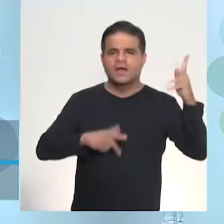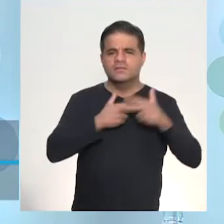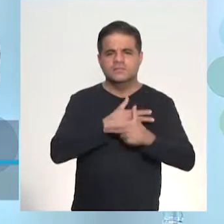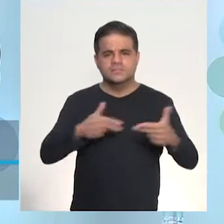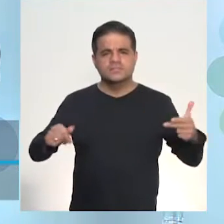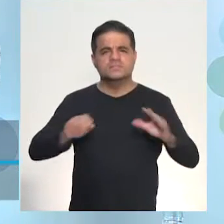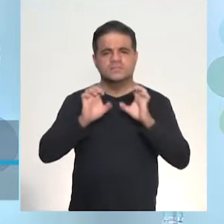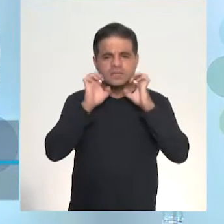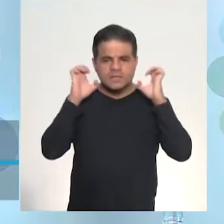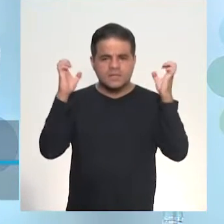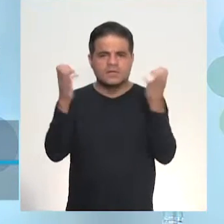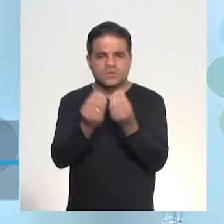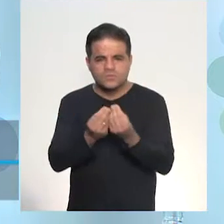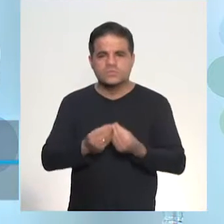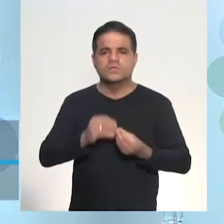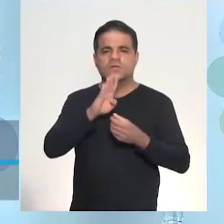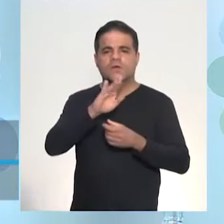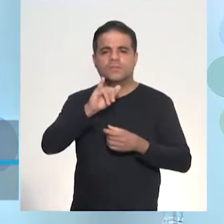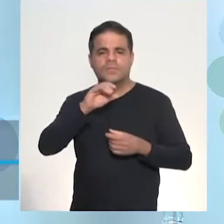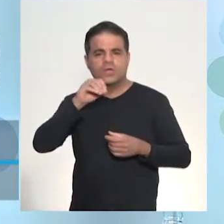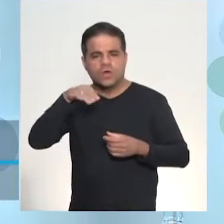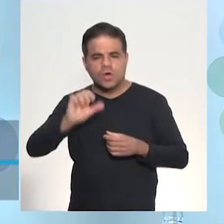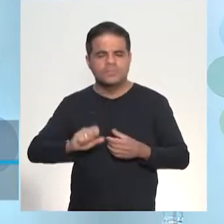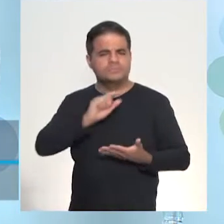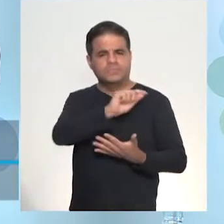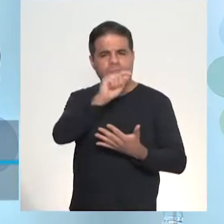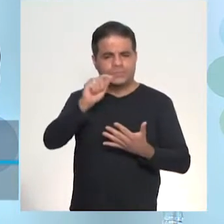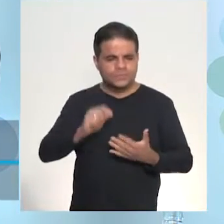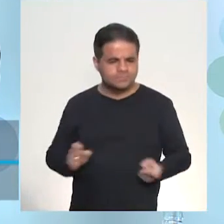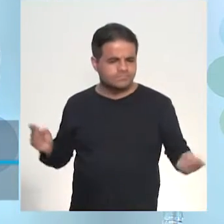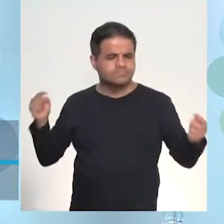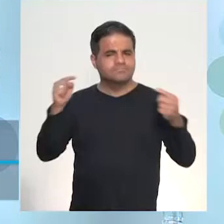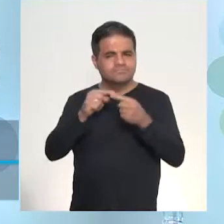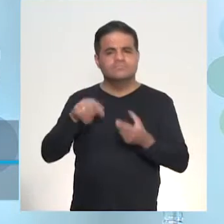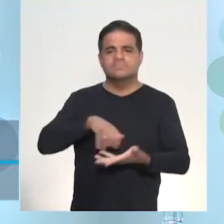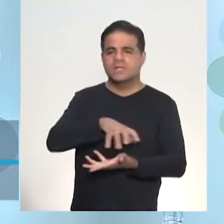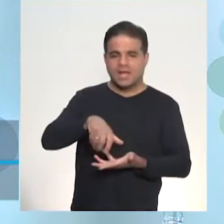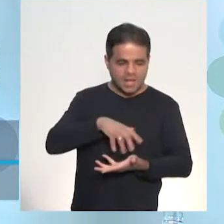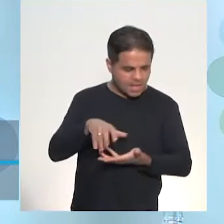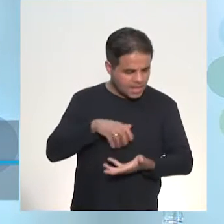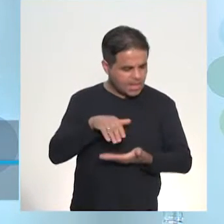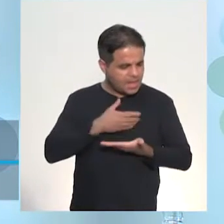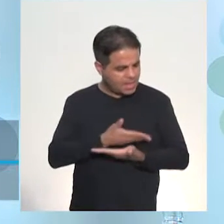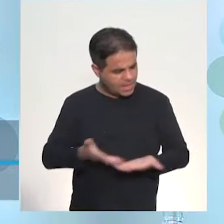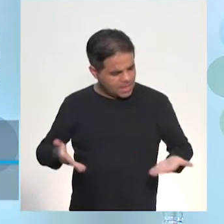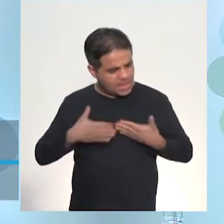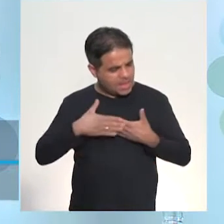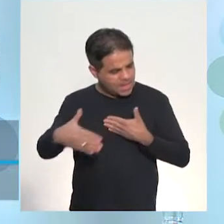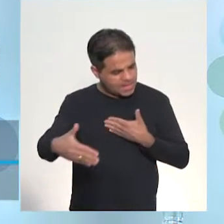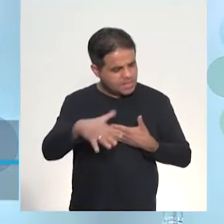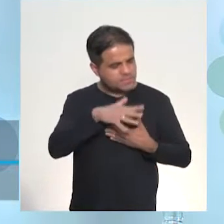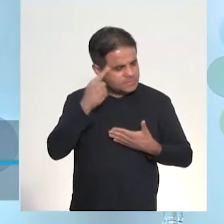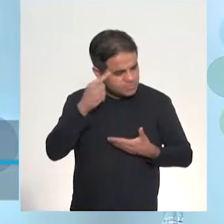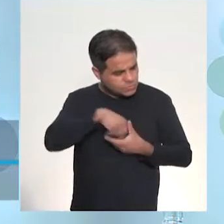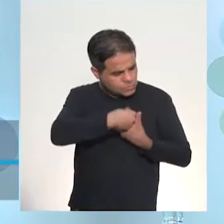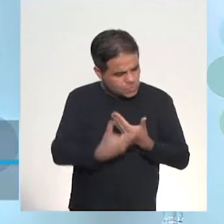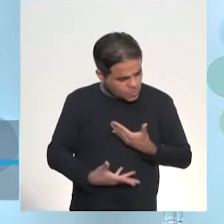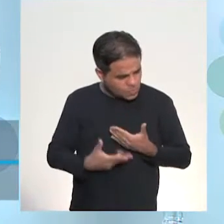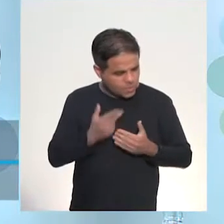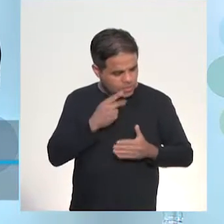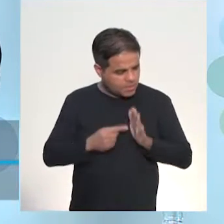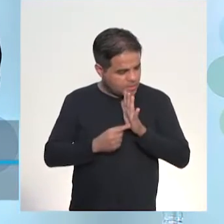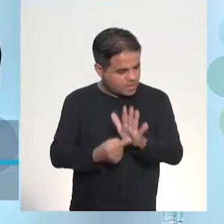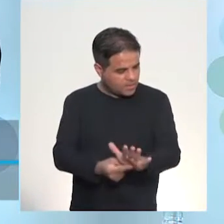ao ecossistema, aos biomas, né? Todo esse assunto que tem a ver com a área que o professor leciona. E o conteúdo que ele falou muito